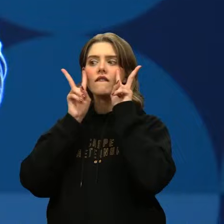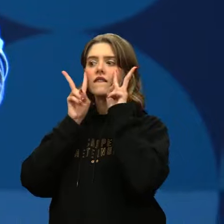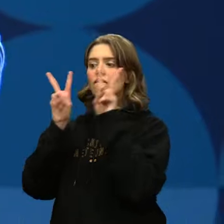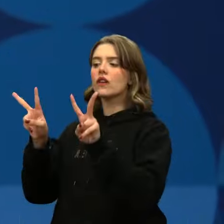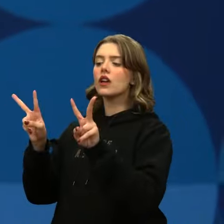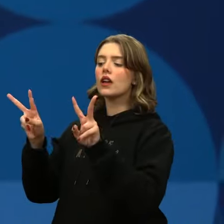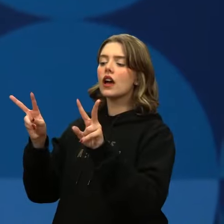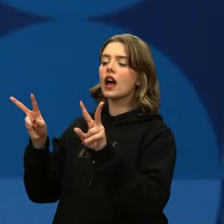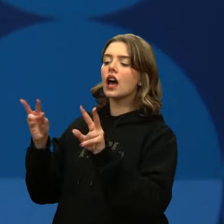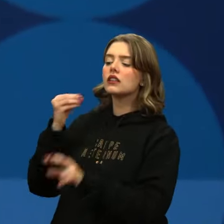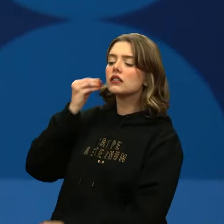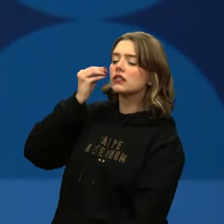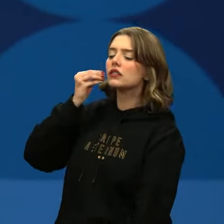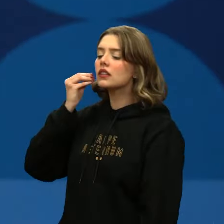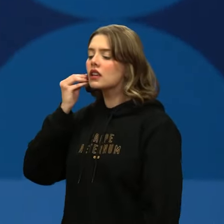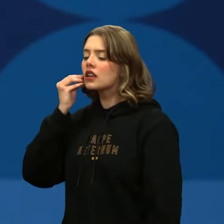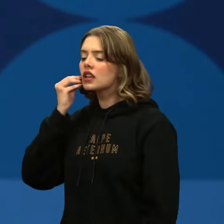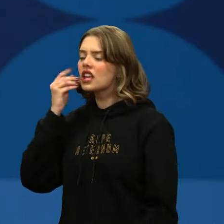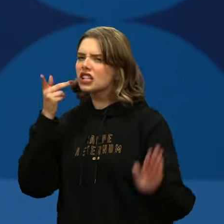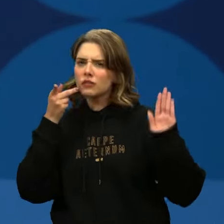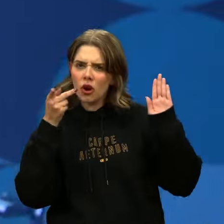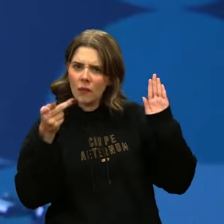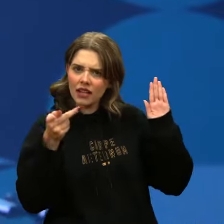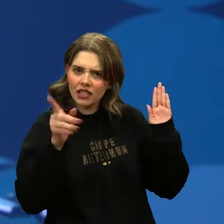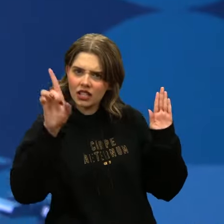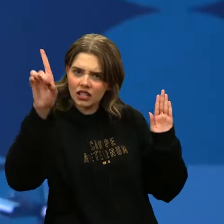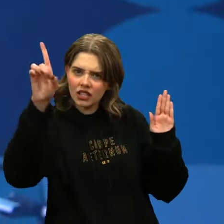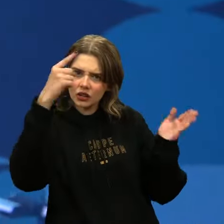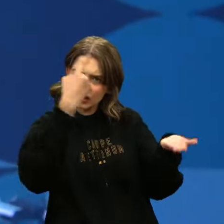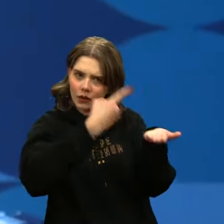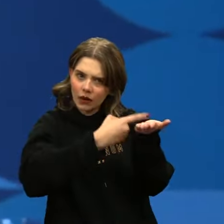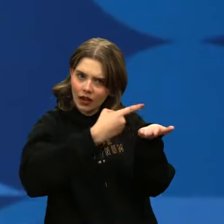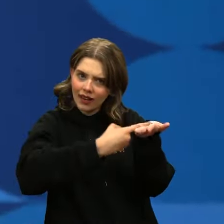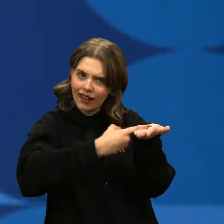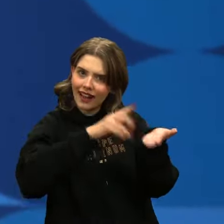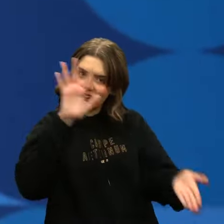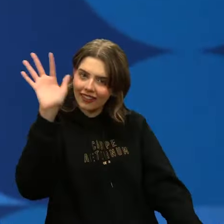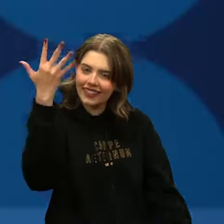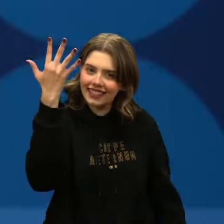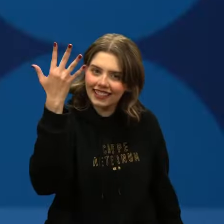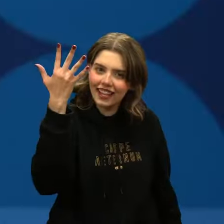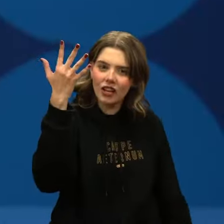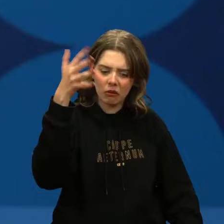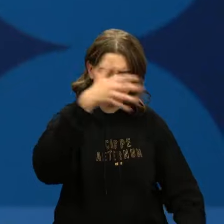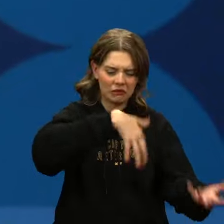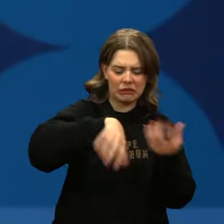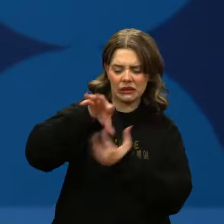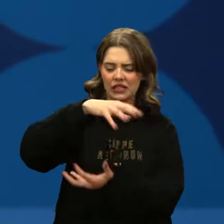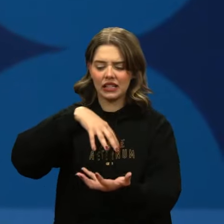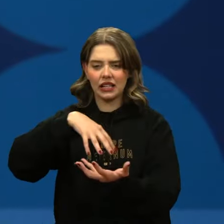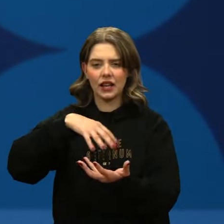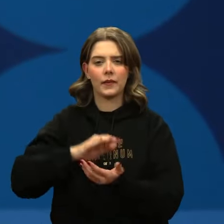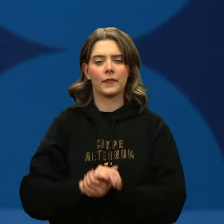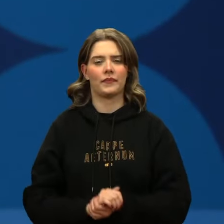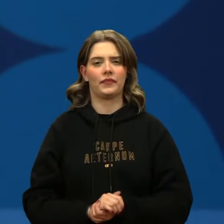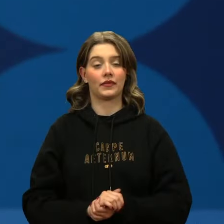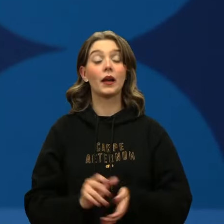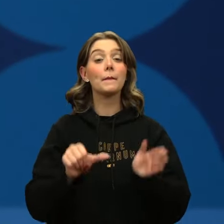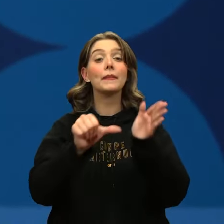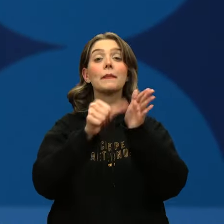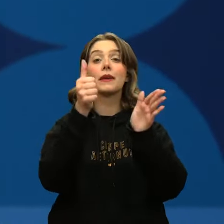oportunidades e as promessas de Deus se cumprindo no meio do caos. Primeira coisa que esse texto vai nos